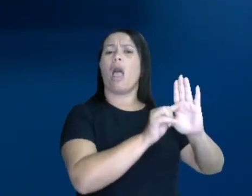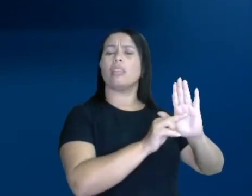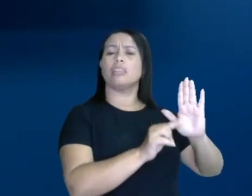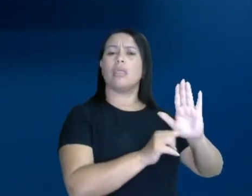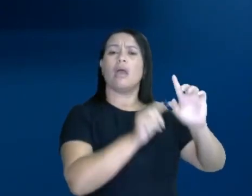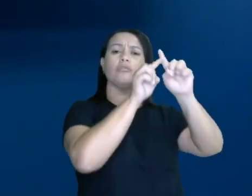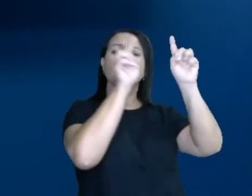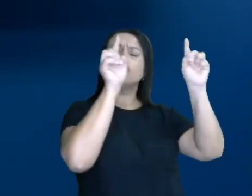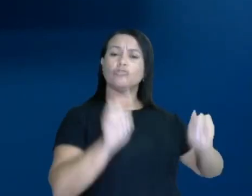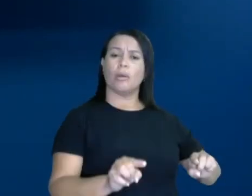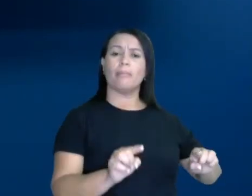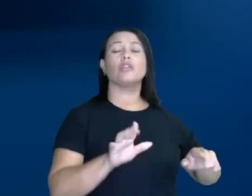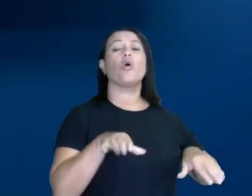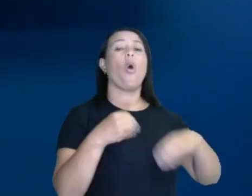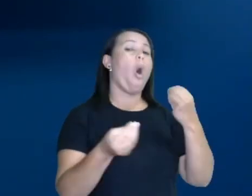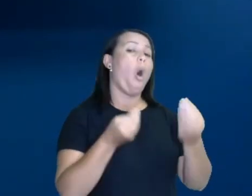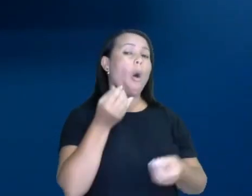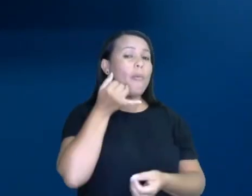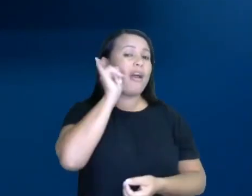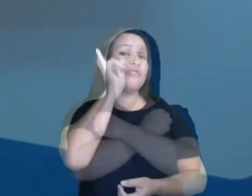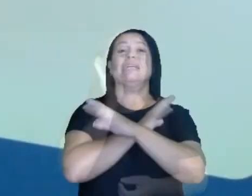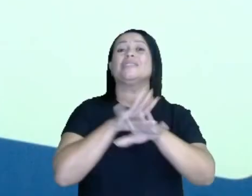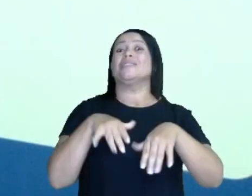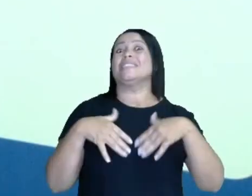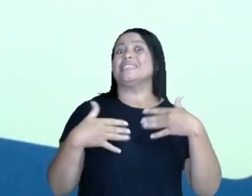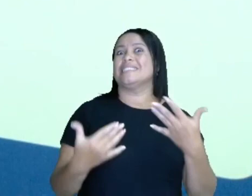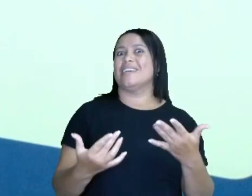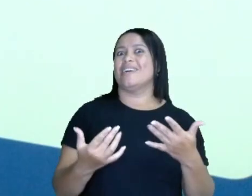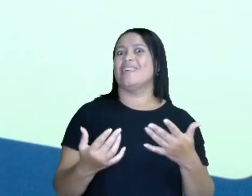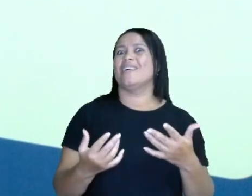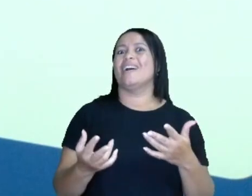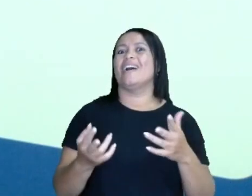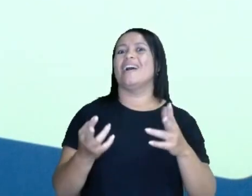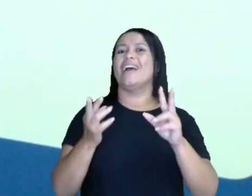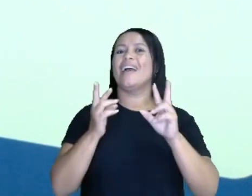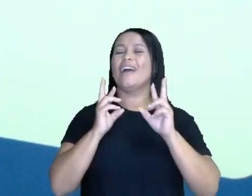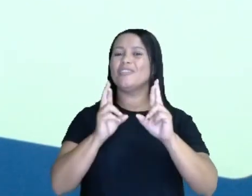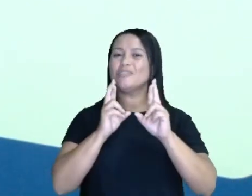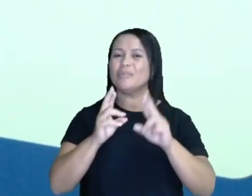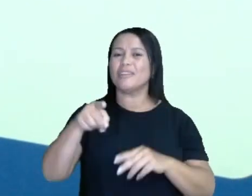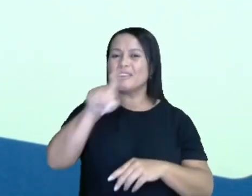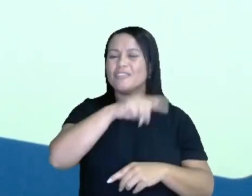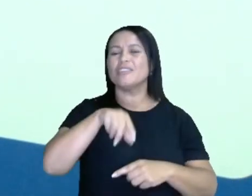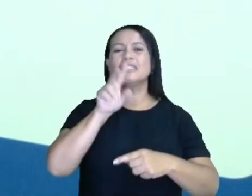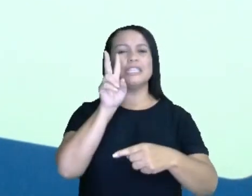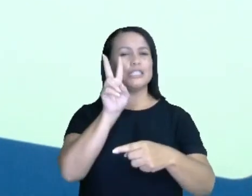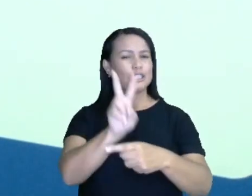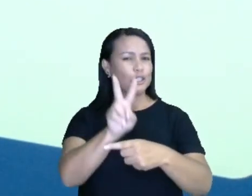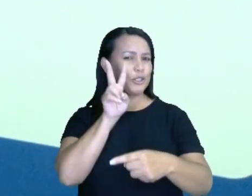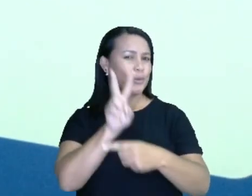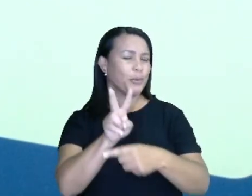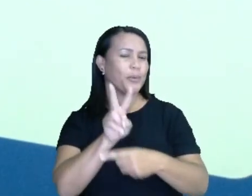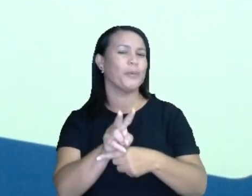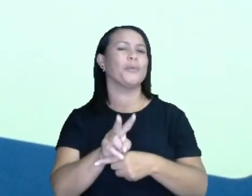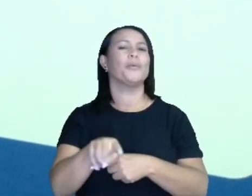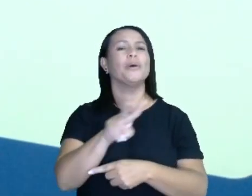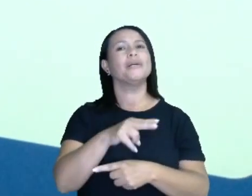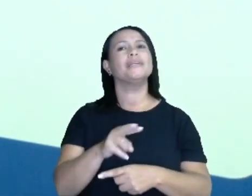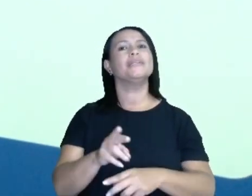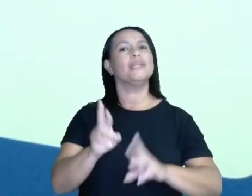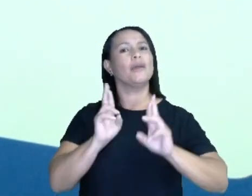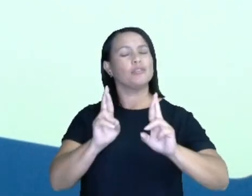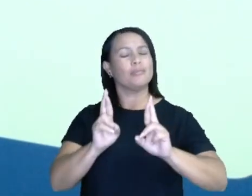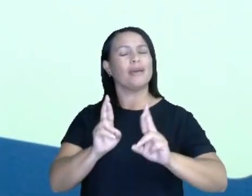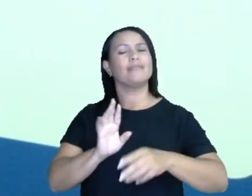pode evitar essas consequências, tá bem, pessoal? Eu espero que vocês continuem se cuidando, espero que eu tenha